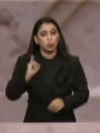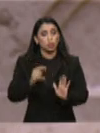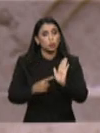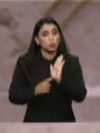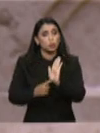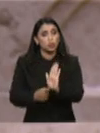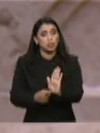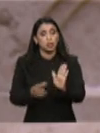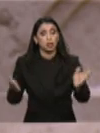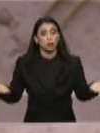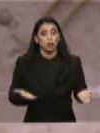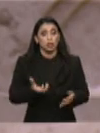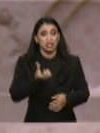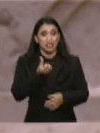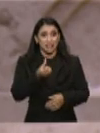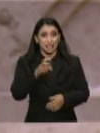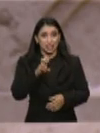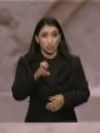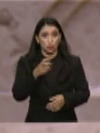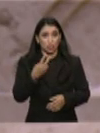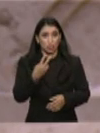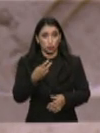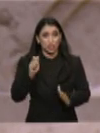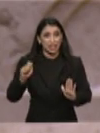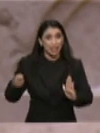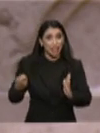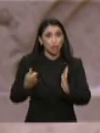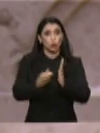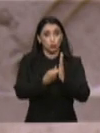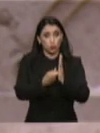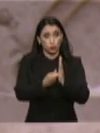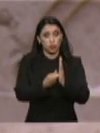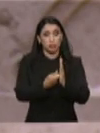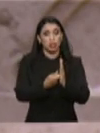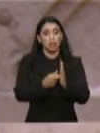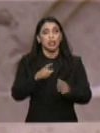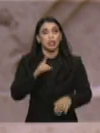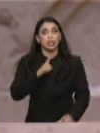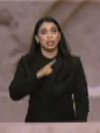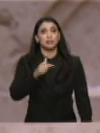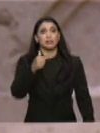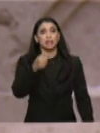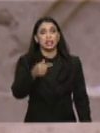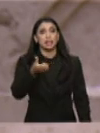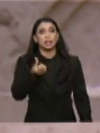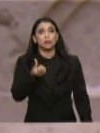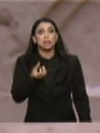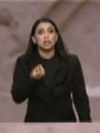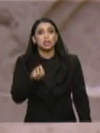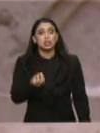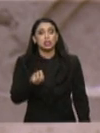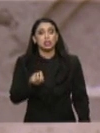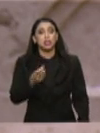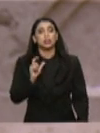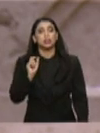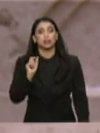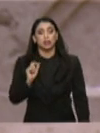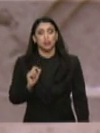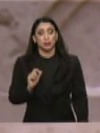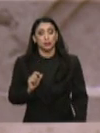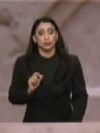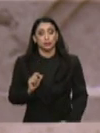tendo apresentado até o dia de hoje 652 denúncias e mais 760 manifestações